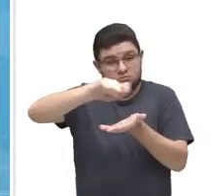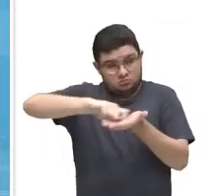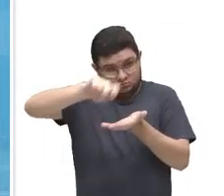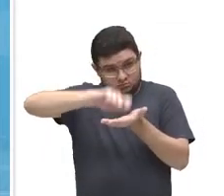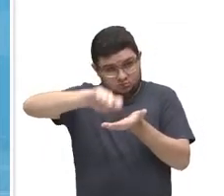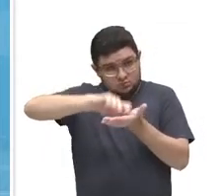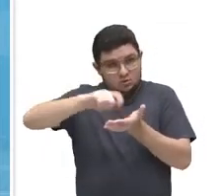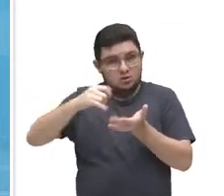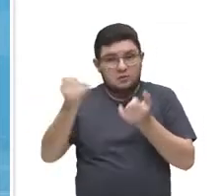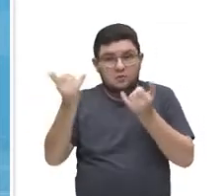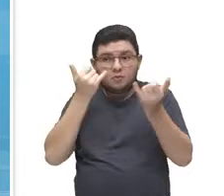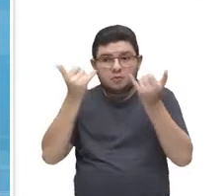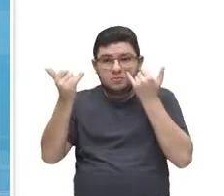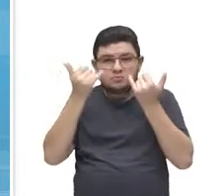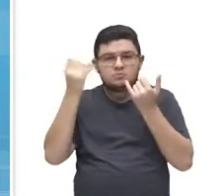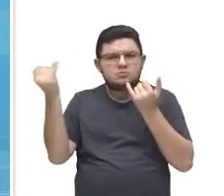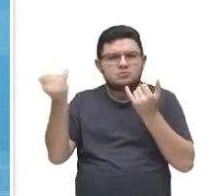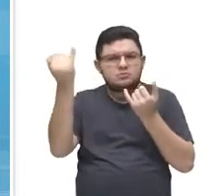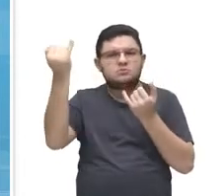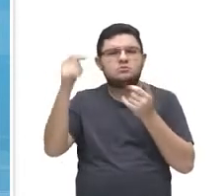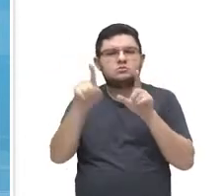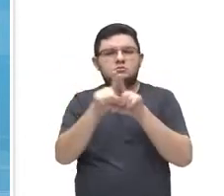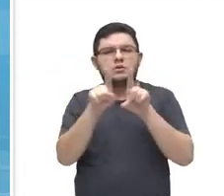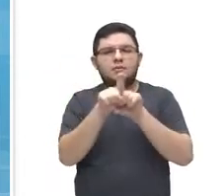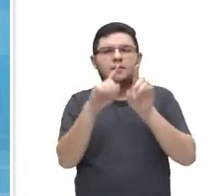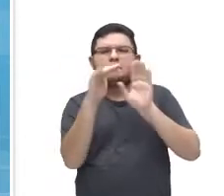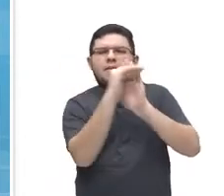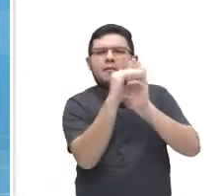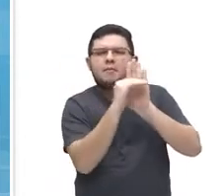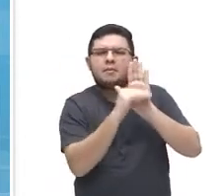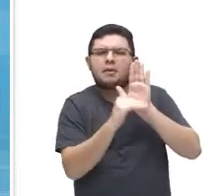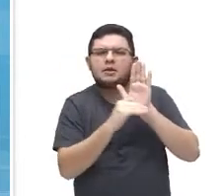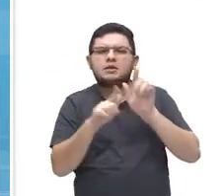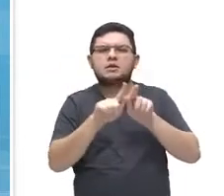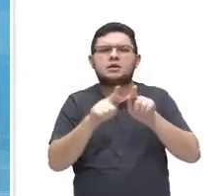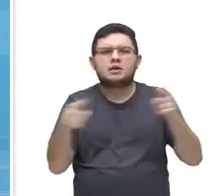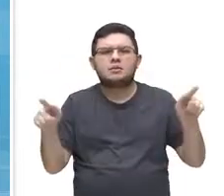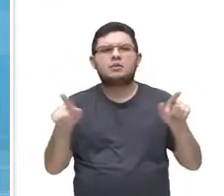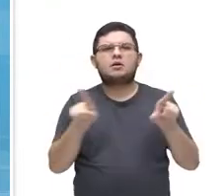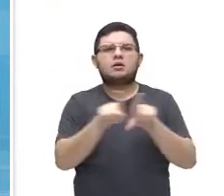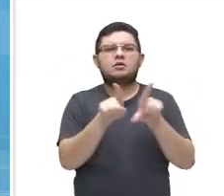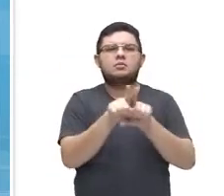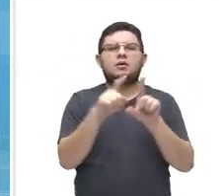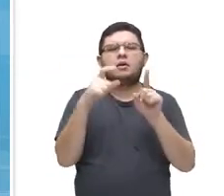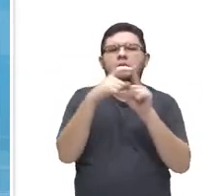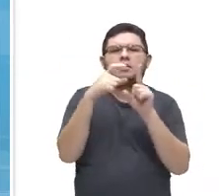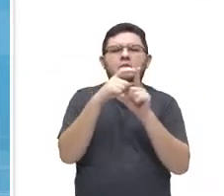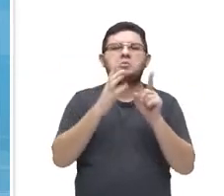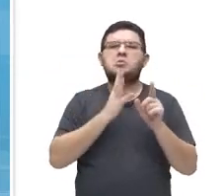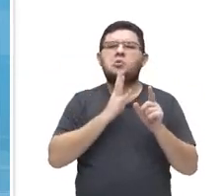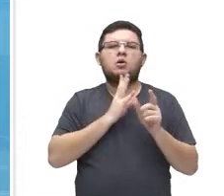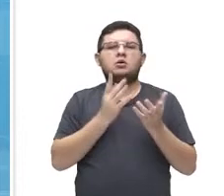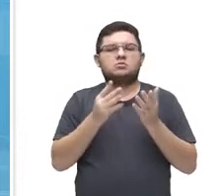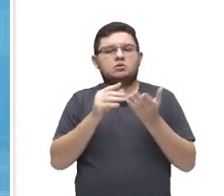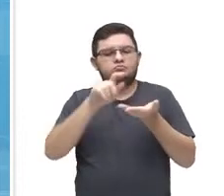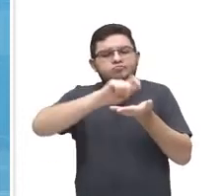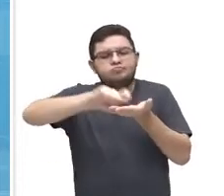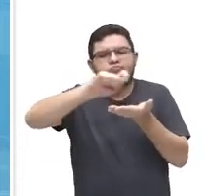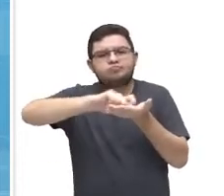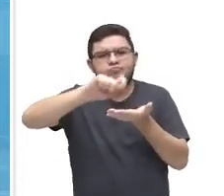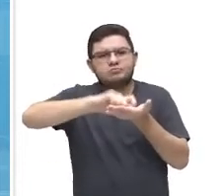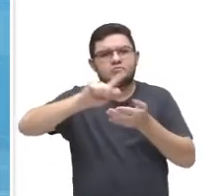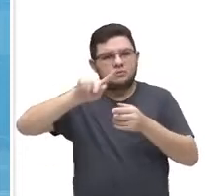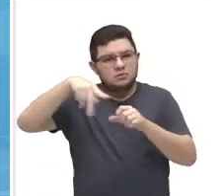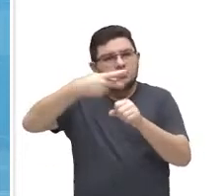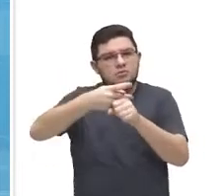né? Aquelas tópicos gramaticais que você pode utilizar posteriormente, palavras desconhecidas, tá certo? Para que vocês possam utilizar